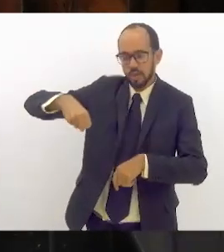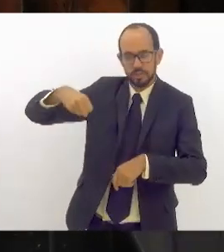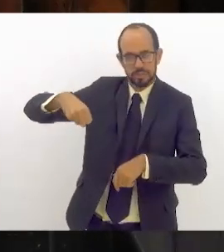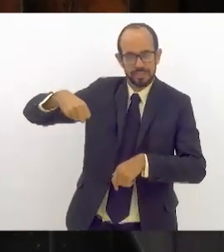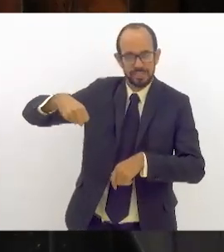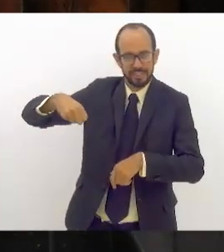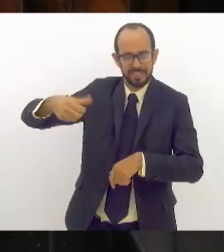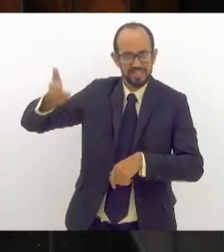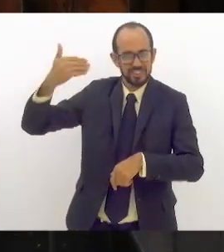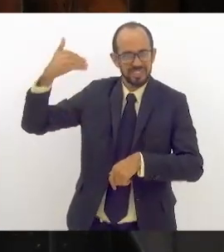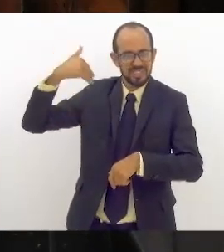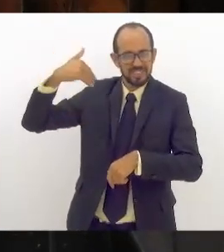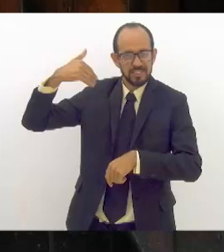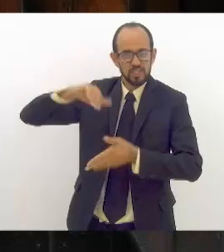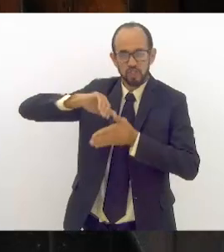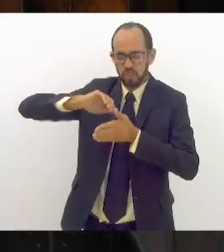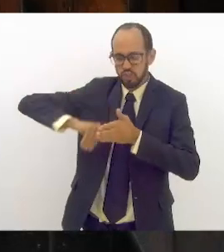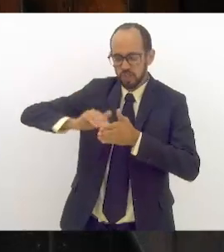de desplastificação